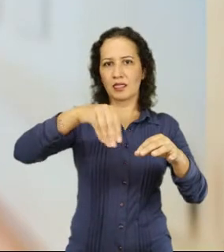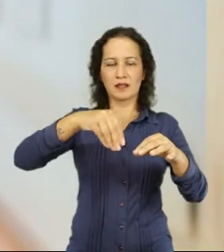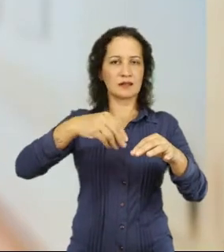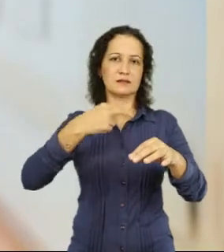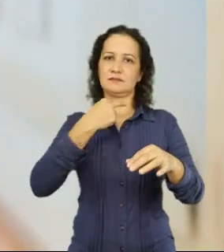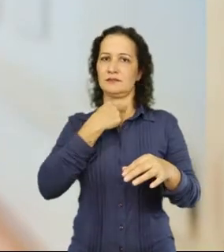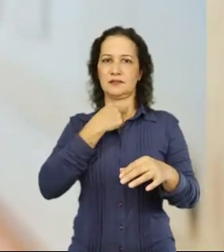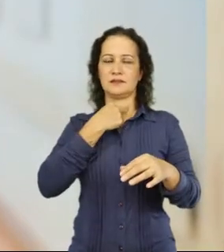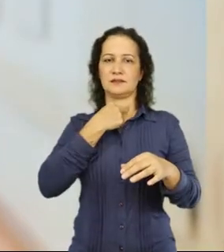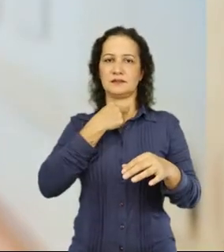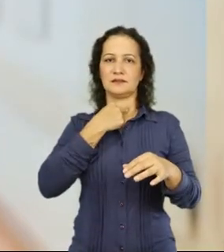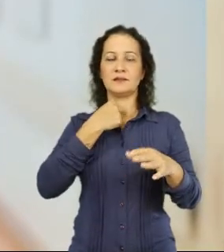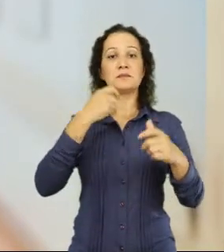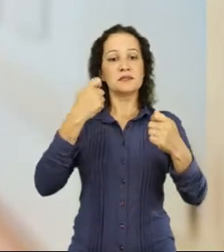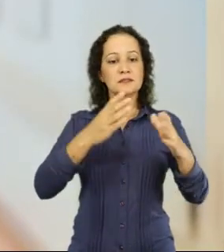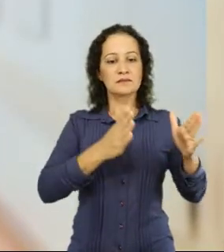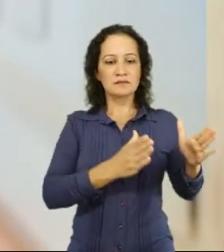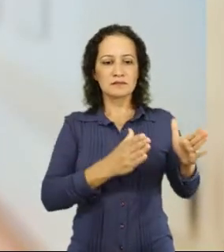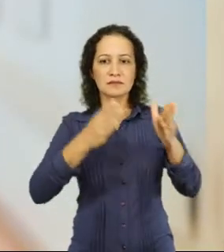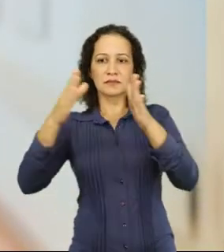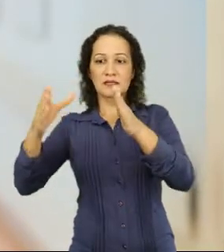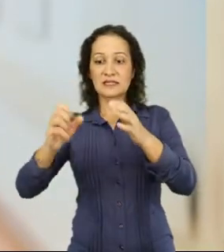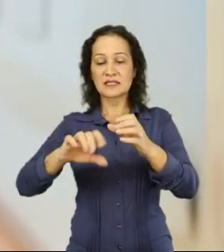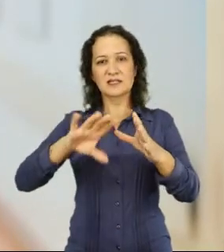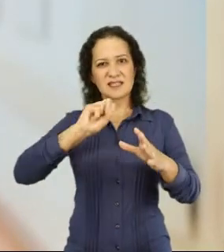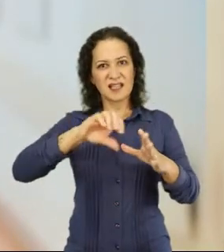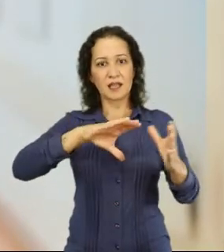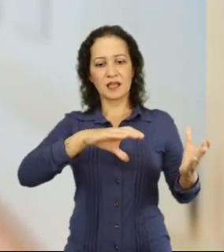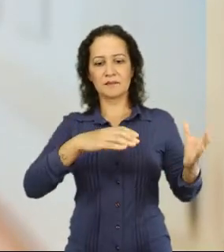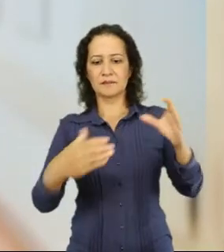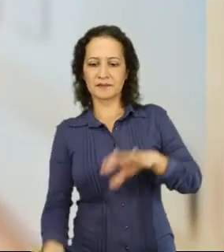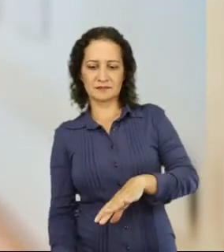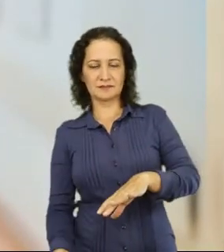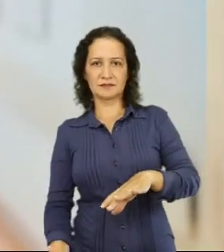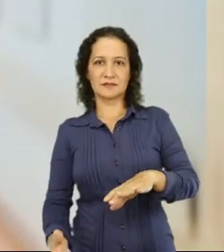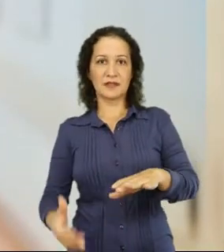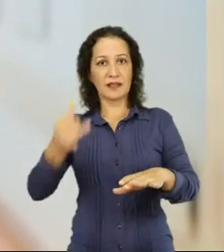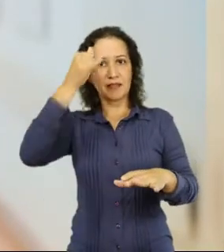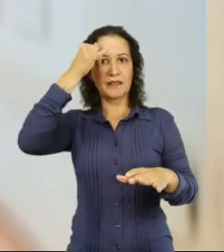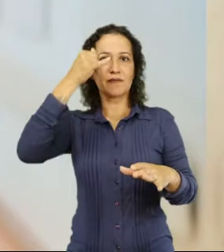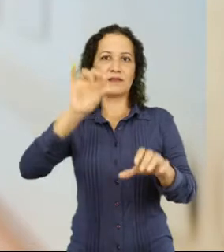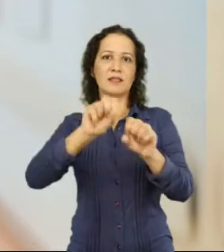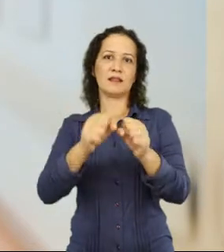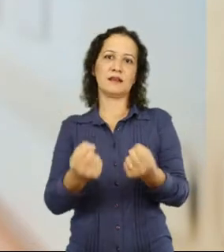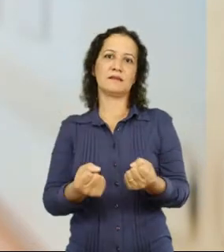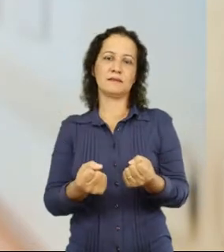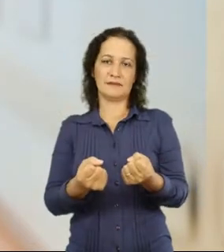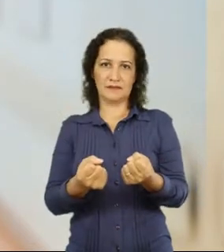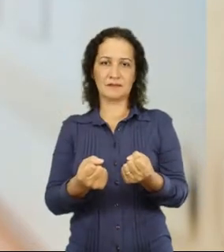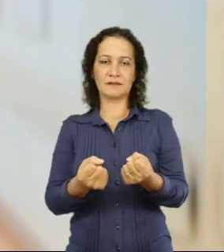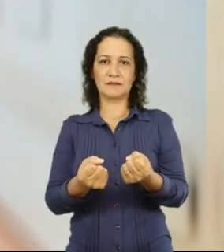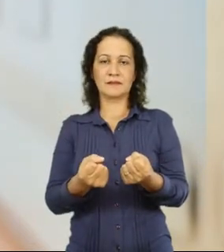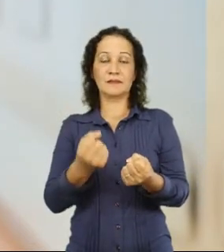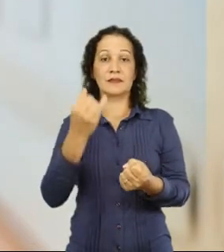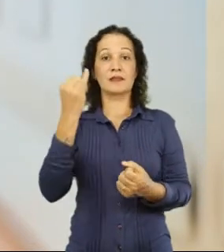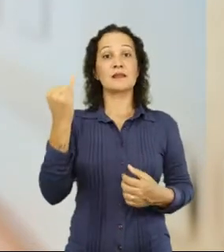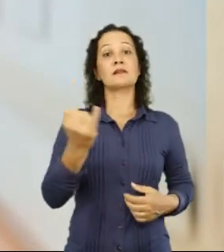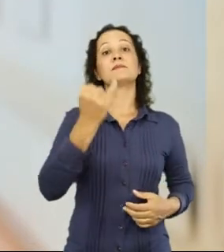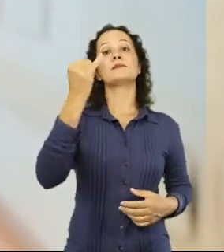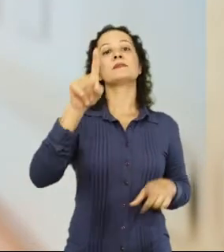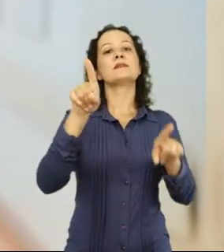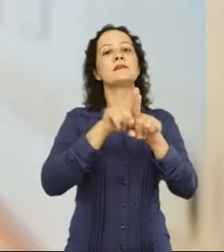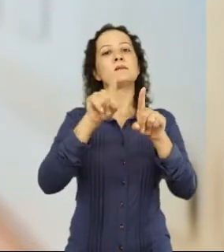para eventual, por exemplo, deslocamento ou queda ou algum impacto mecânico durante o transporte. É importante